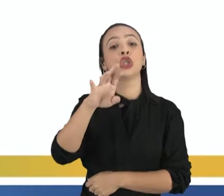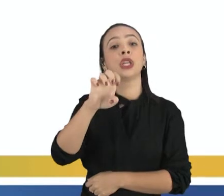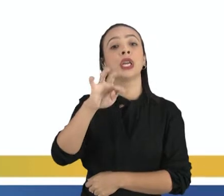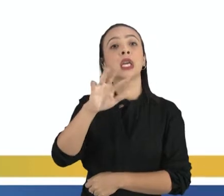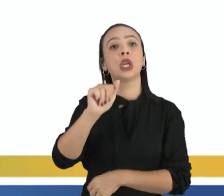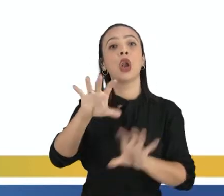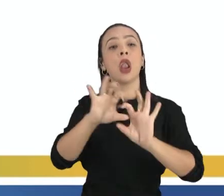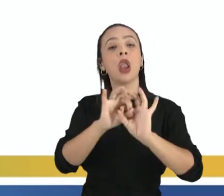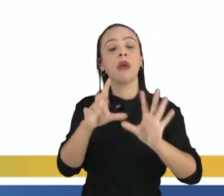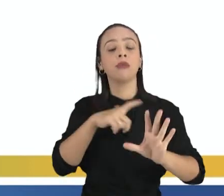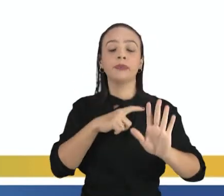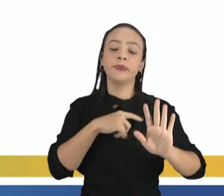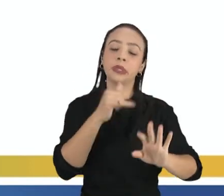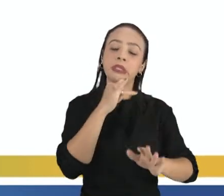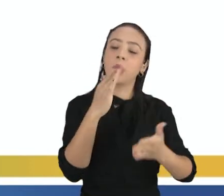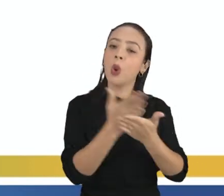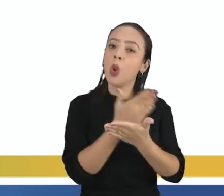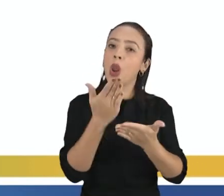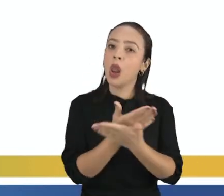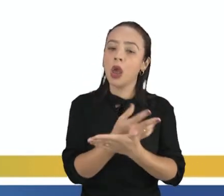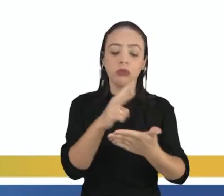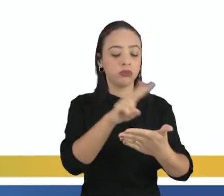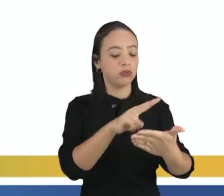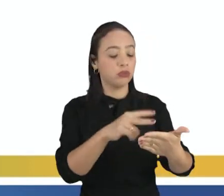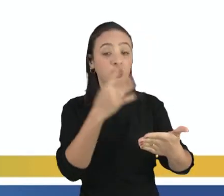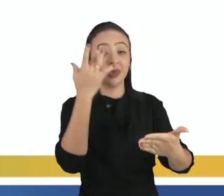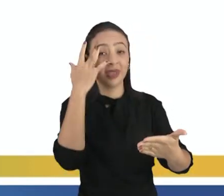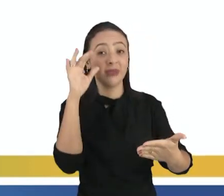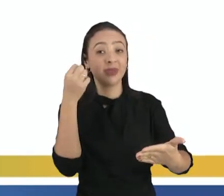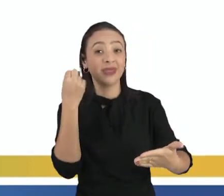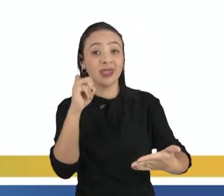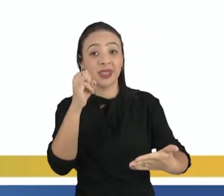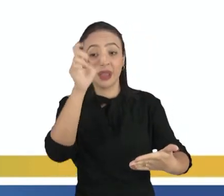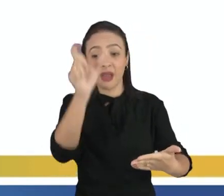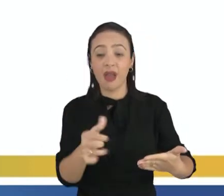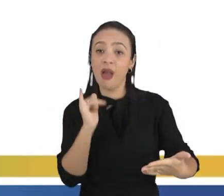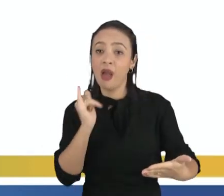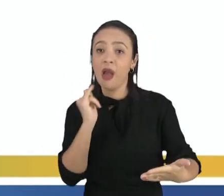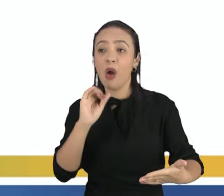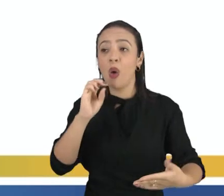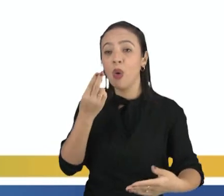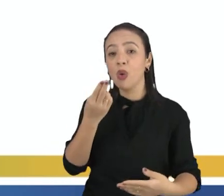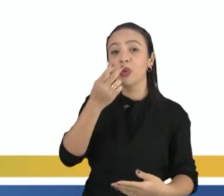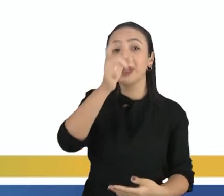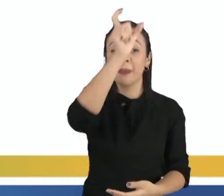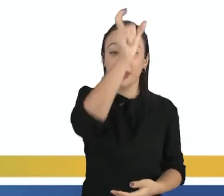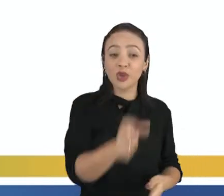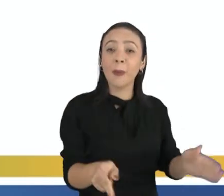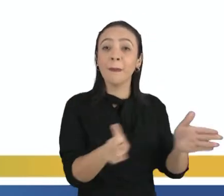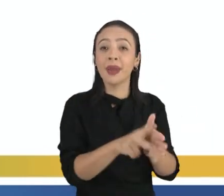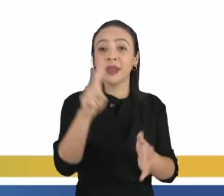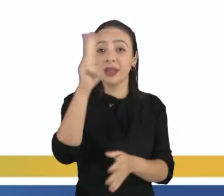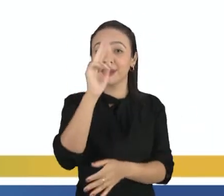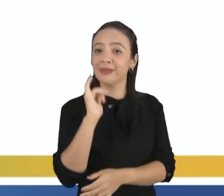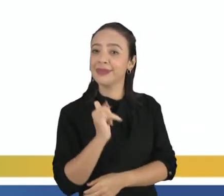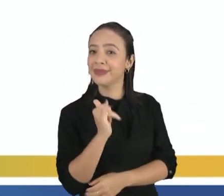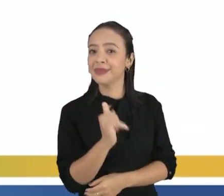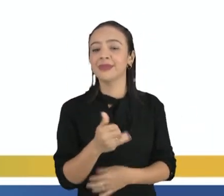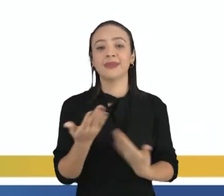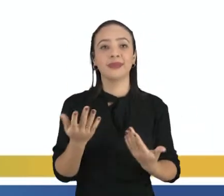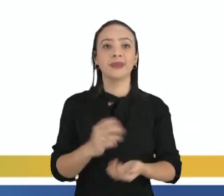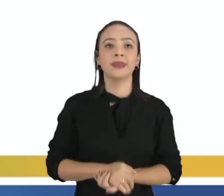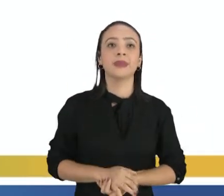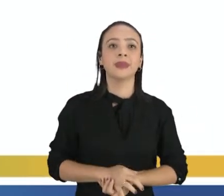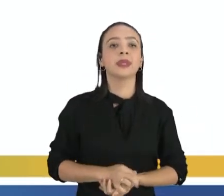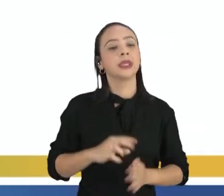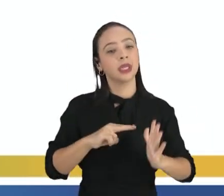você está lendo, não sabe ali se é a voz do narrador, não sabe se é a voz do personagem que está falando, então é um indício